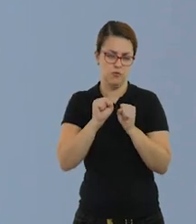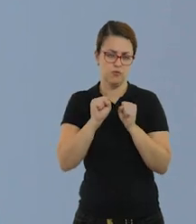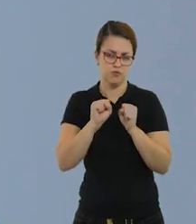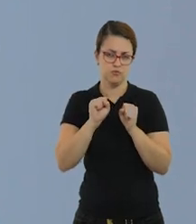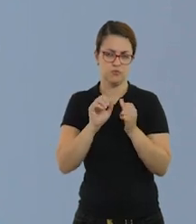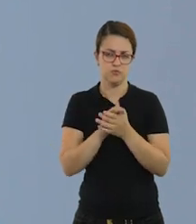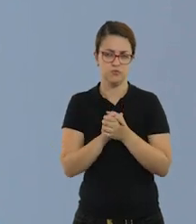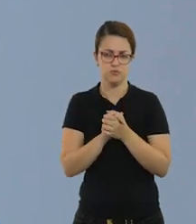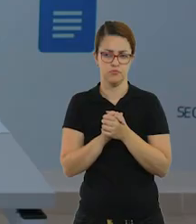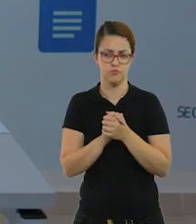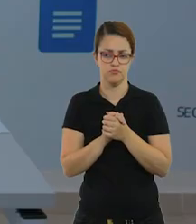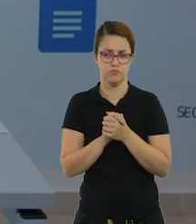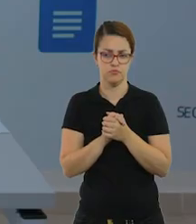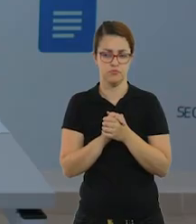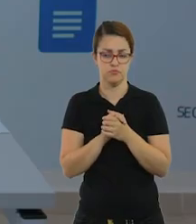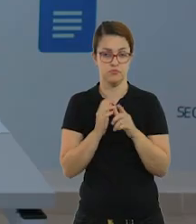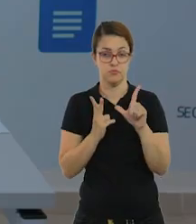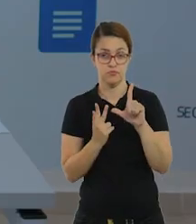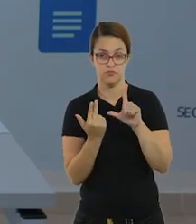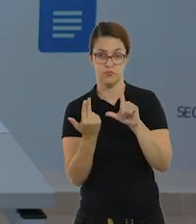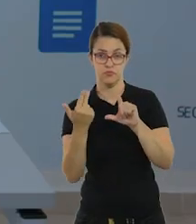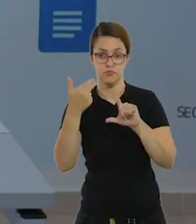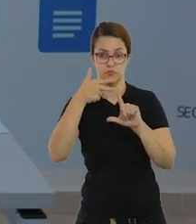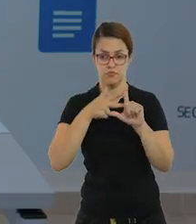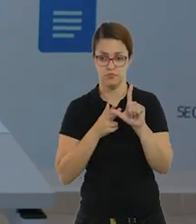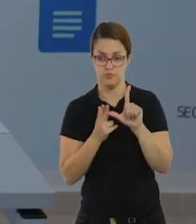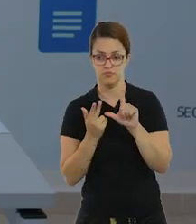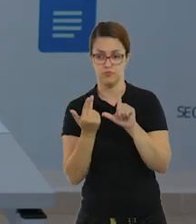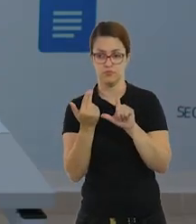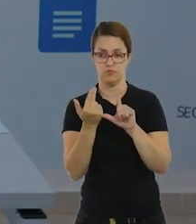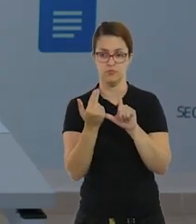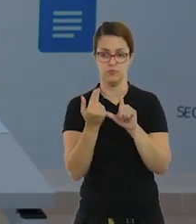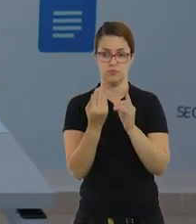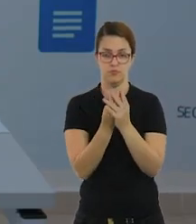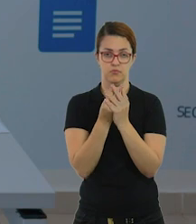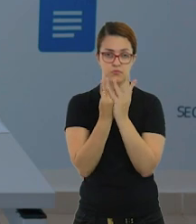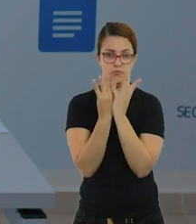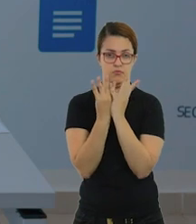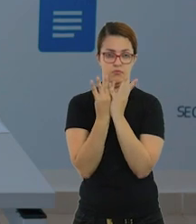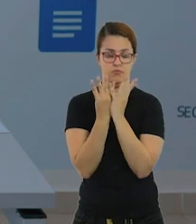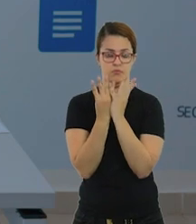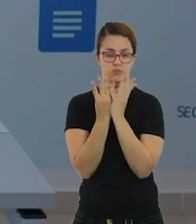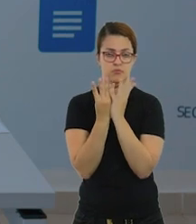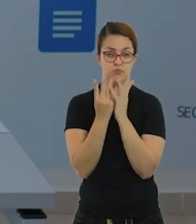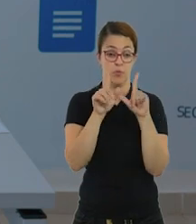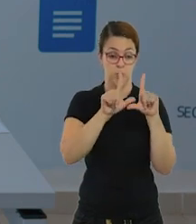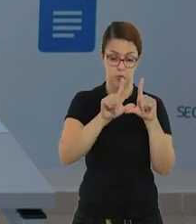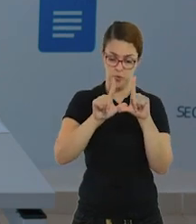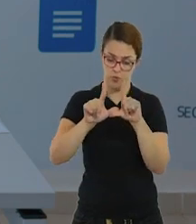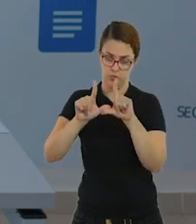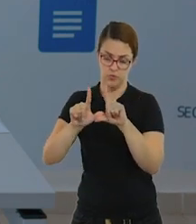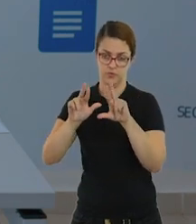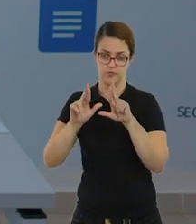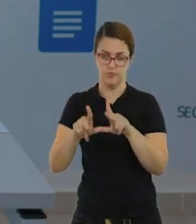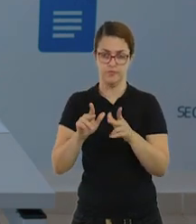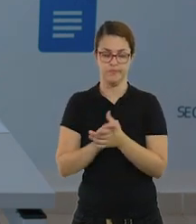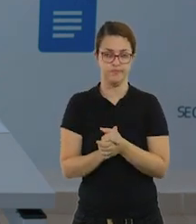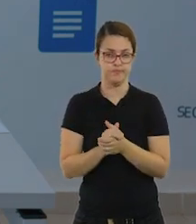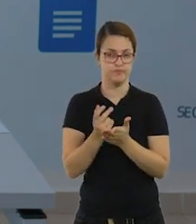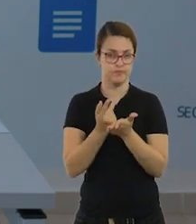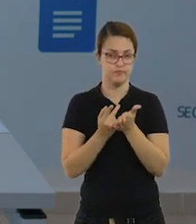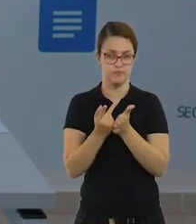folha, fazer frente e verso, ok? Recorta para formar cartas diferentes, tá?